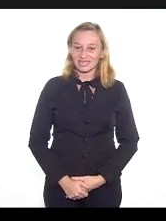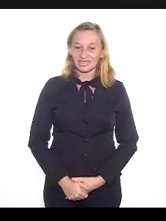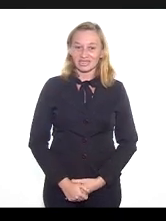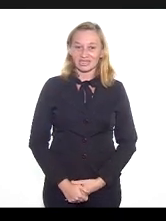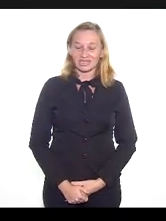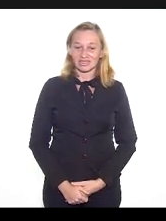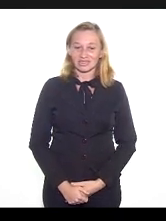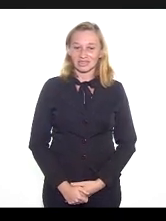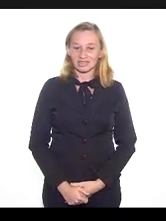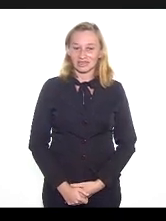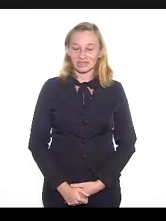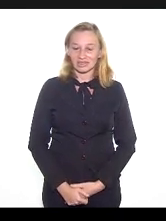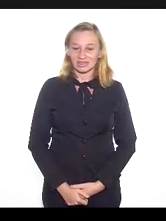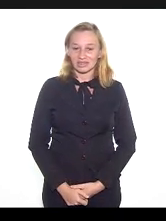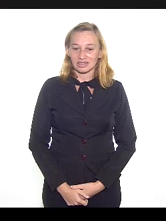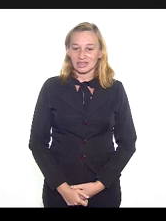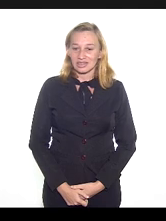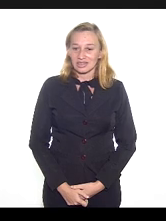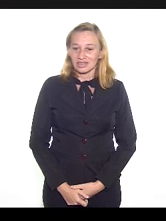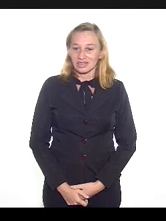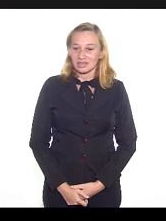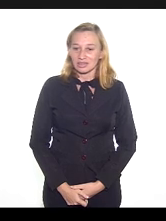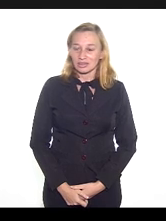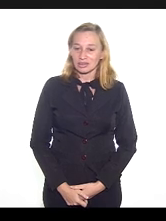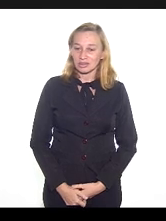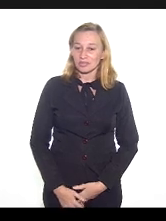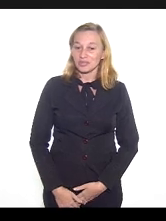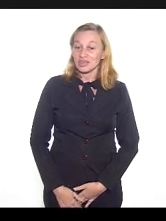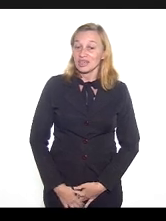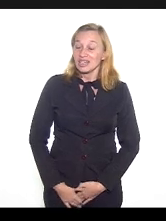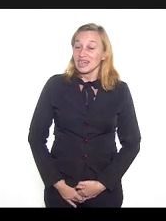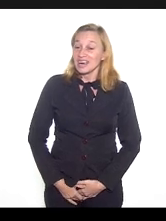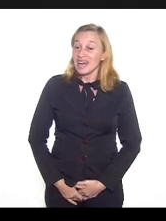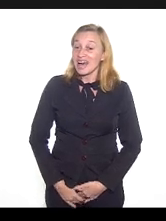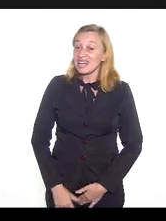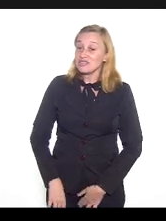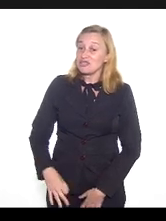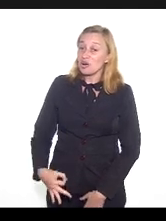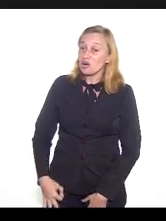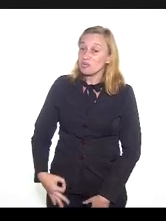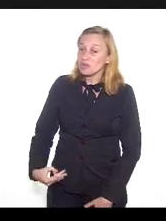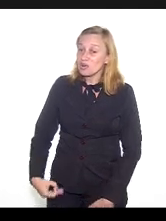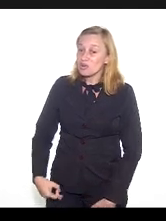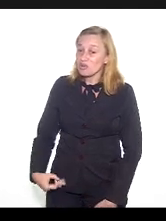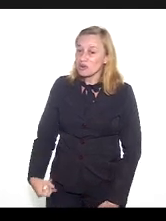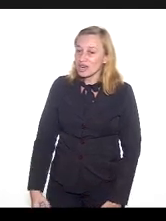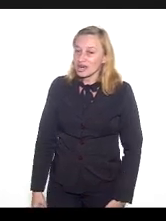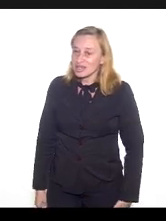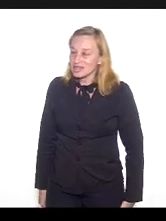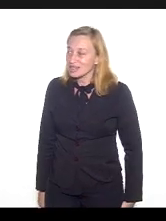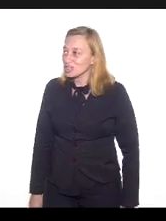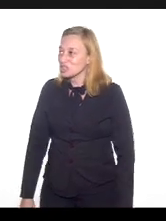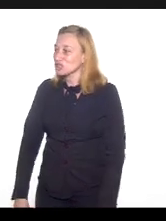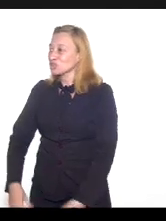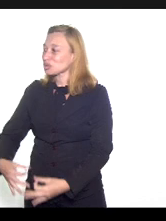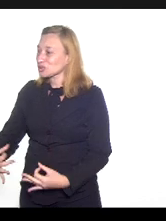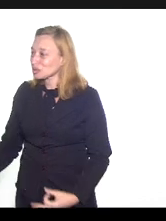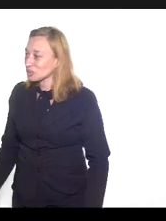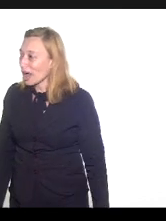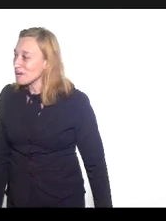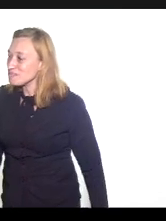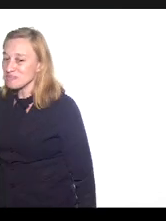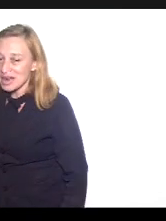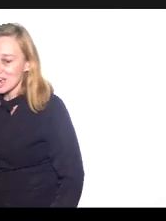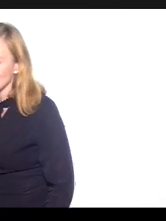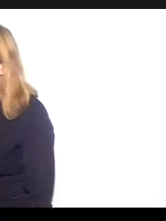Então, pessoal, vou pedir licença que eu tenho uma agenda agora, tá? Valeu, Valdeque. Obrigado, Sabrina. Obrigado, Henrique. Tchau, tchau. Obrigada. Boa tarde. Tchau, tchau. Boa tarde a todos.